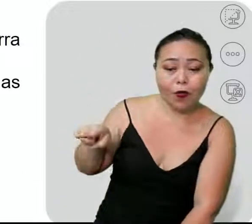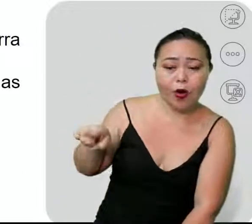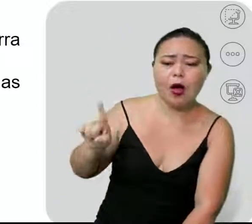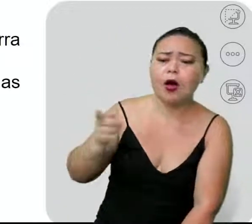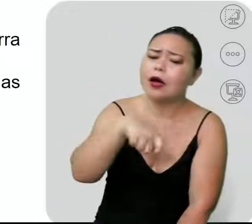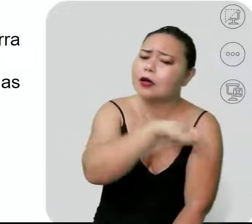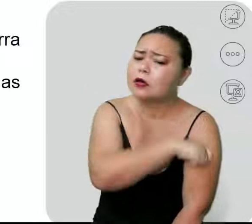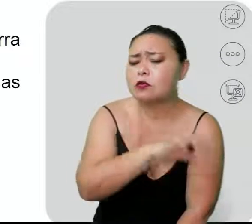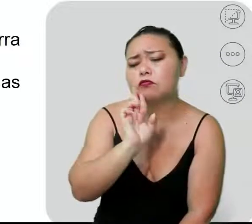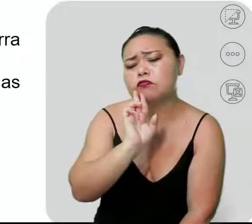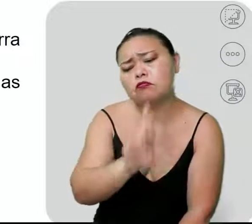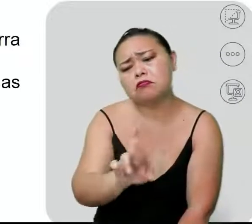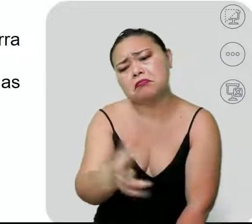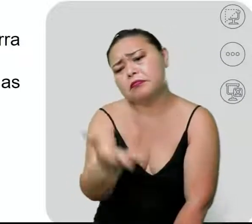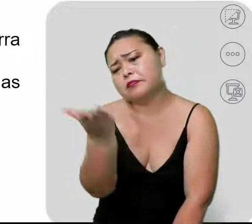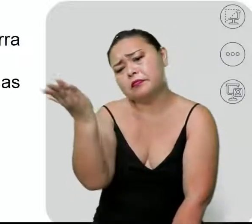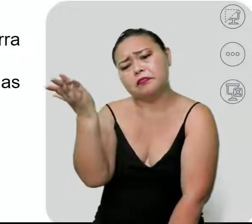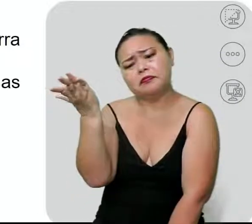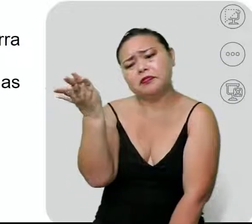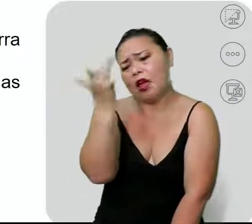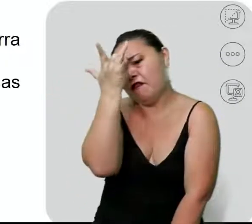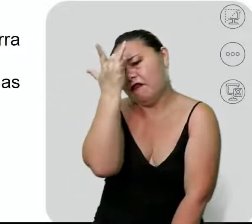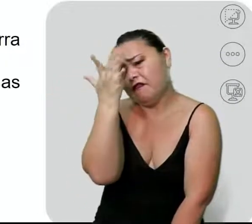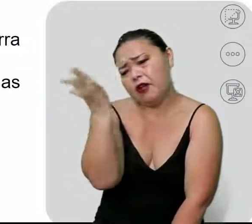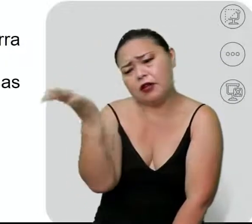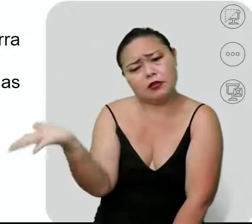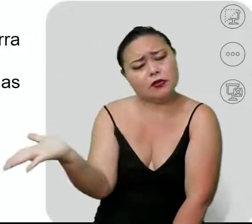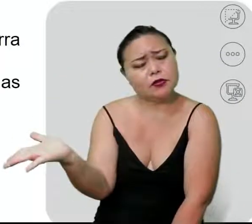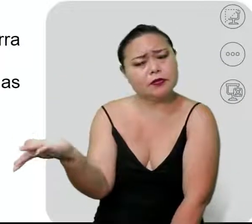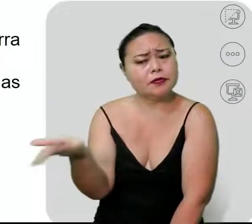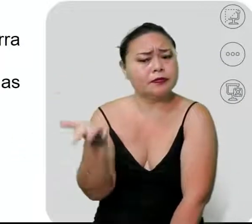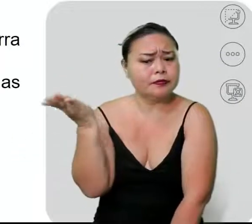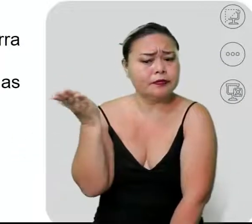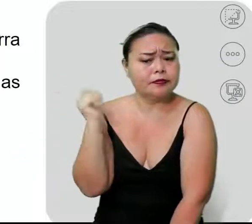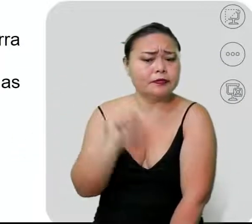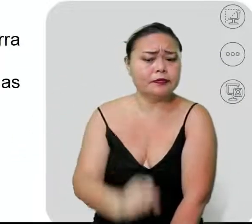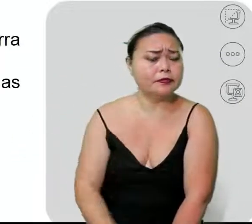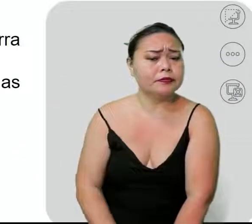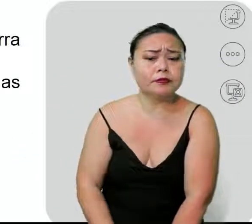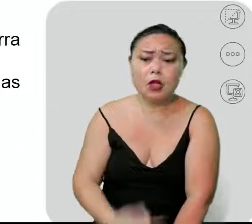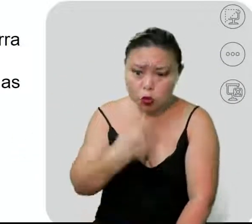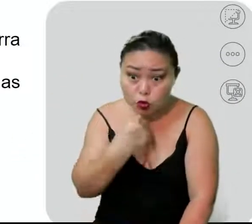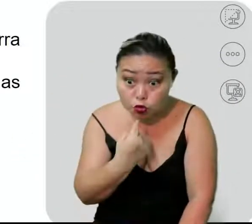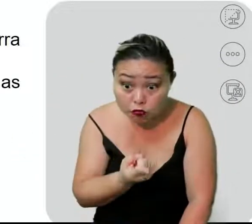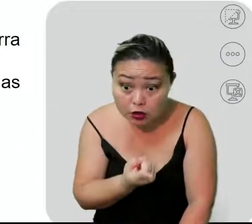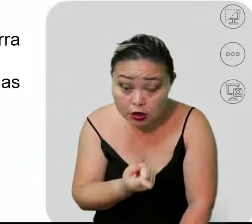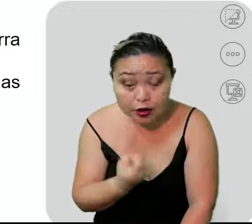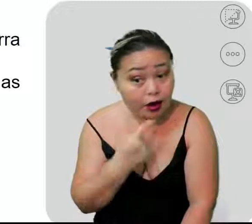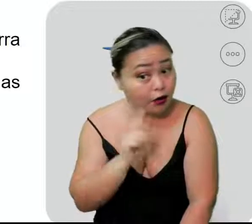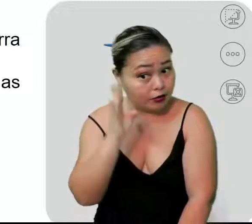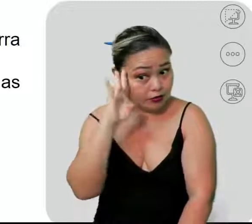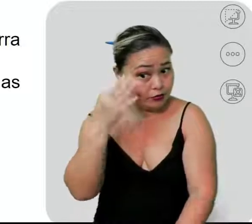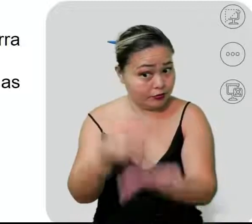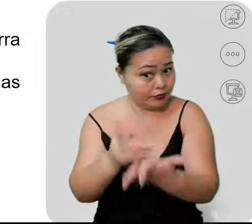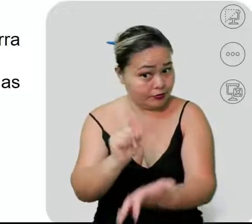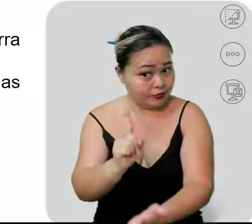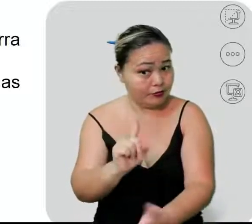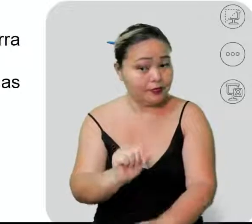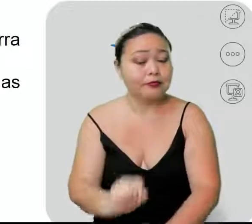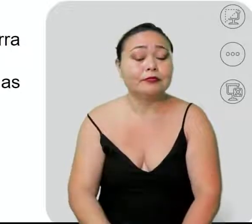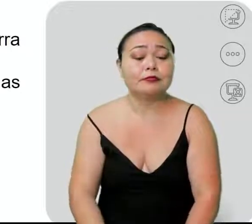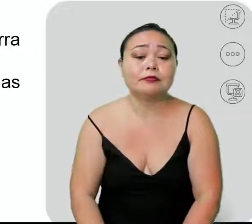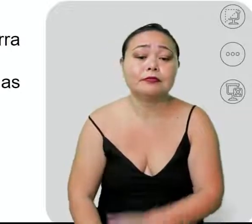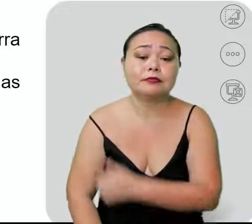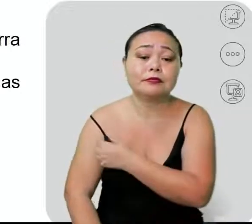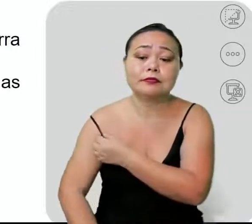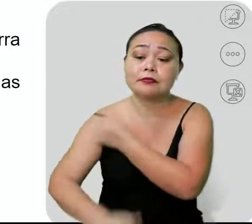aluna essa resposta Tá bem tá bem fácil não tá tem alguma dúvida eu creio que não